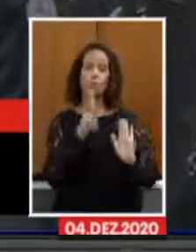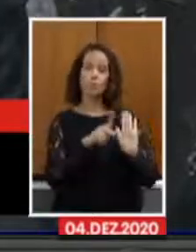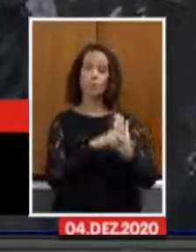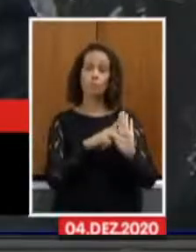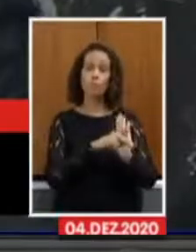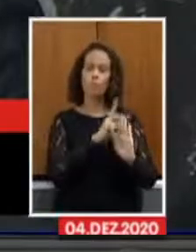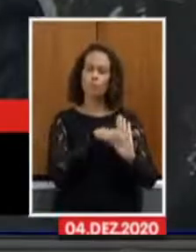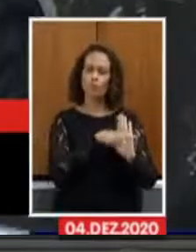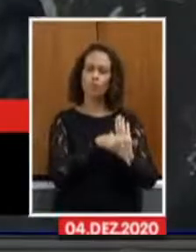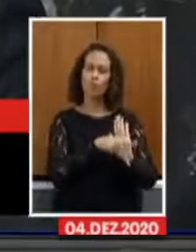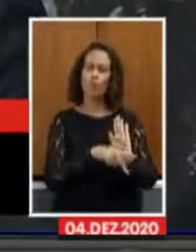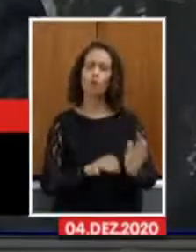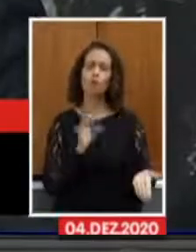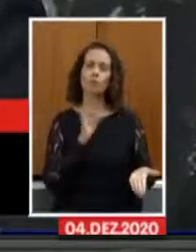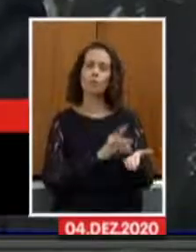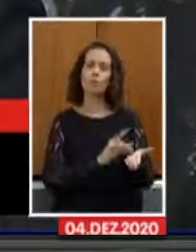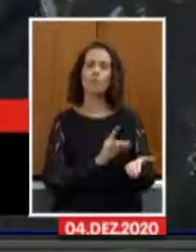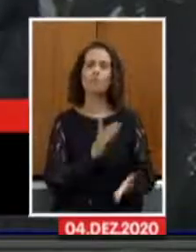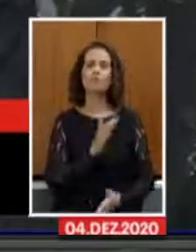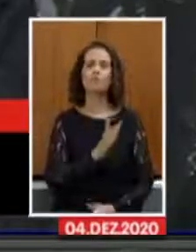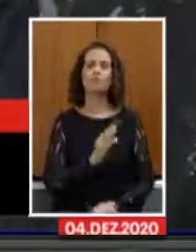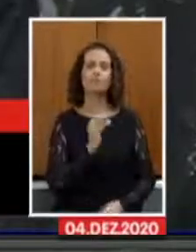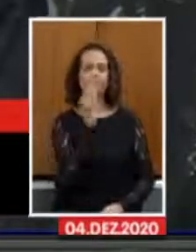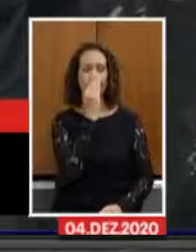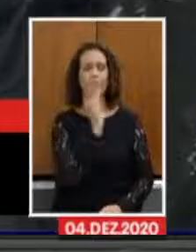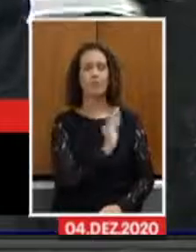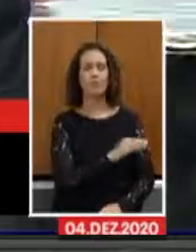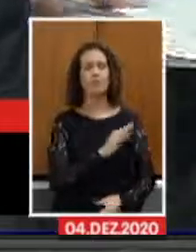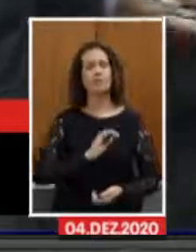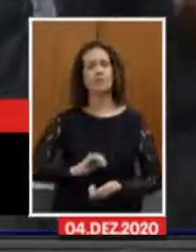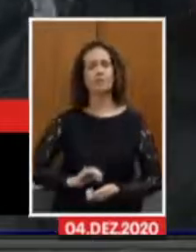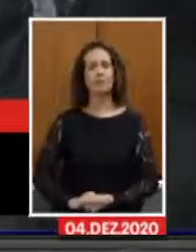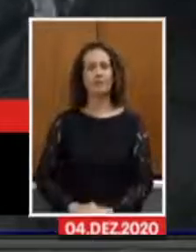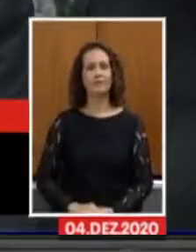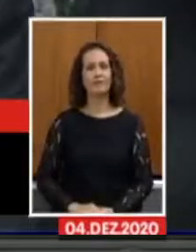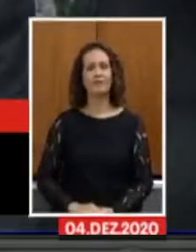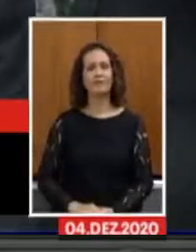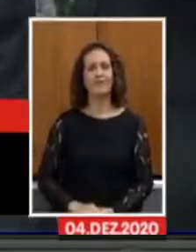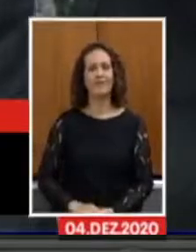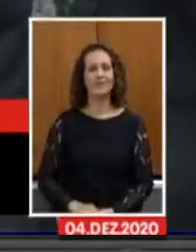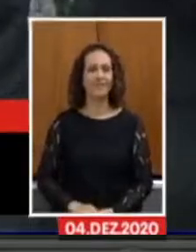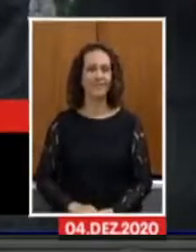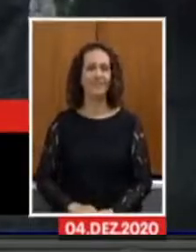a emenda número 4, comparecer pela aprovação. Em votação.